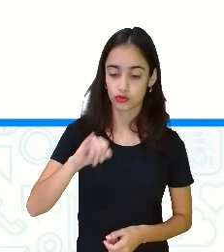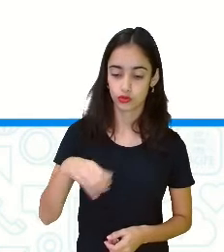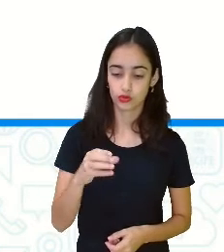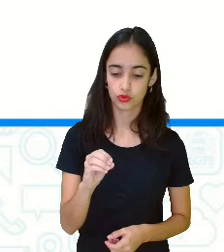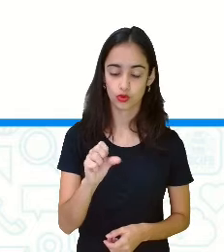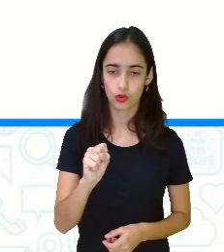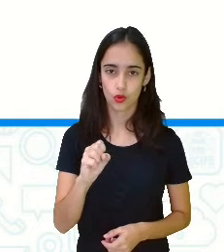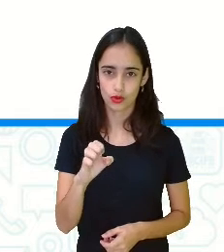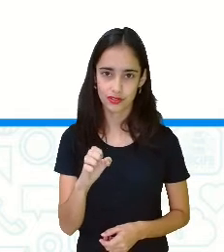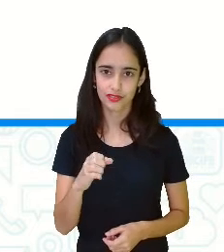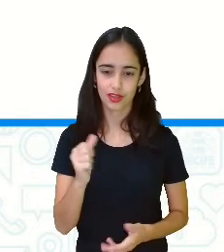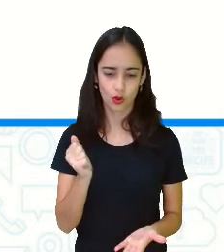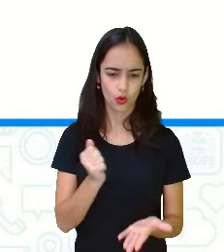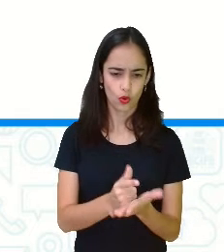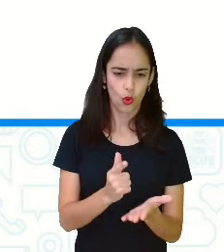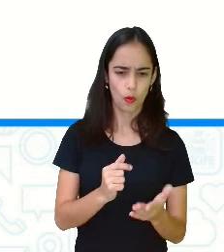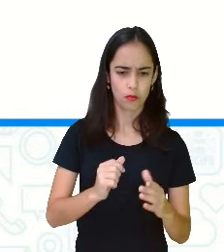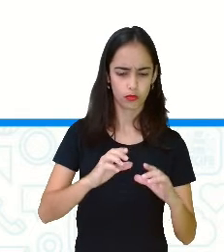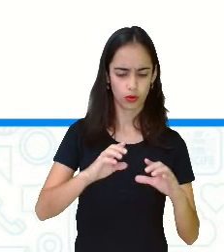um micro-ondas por